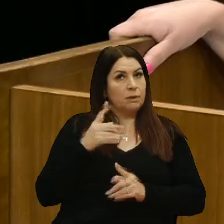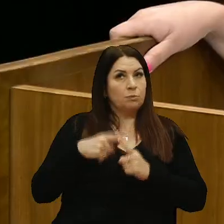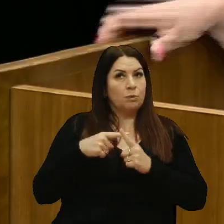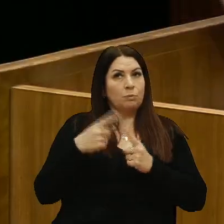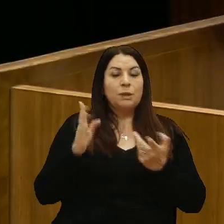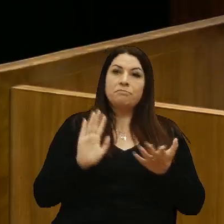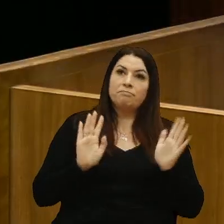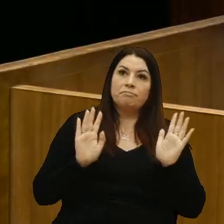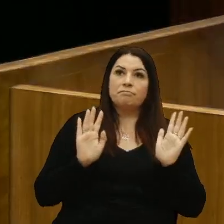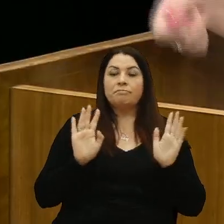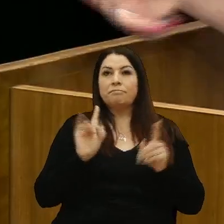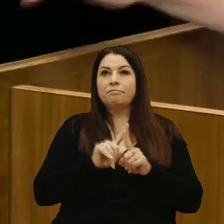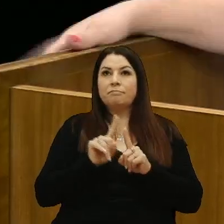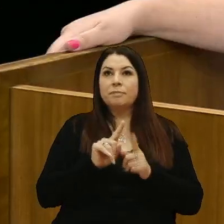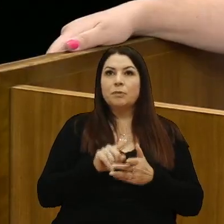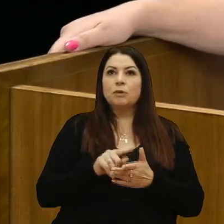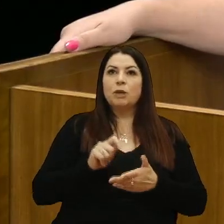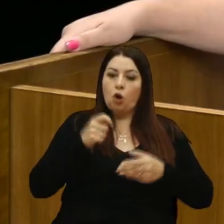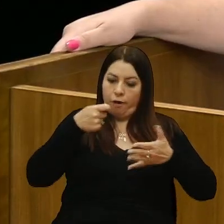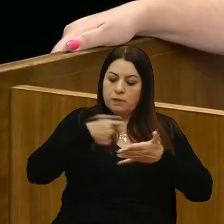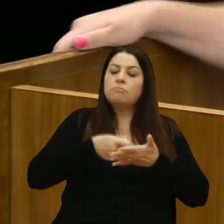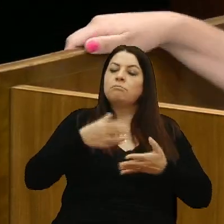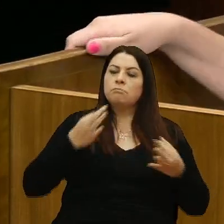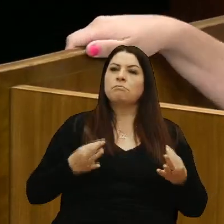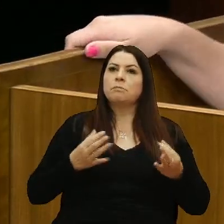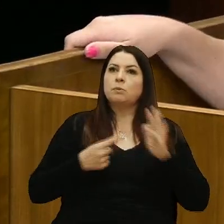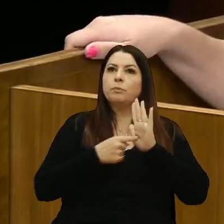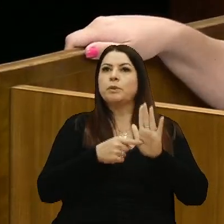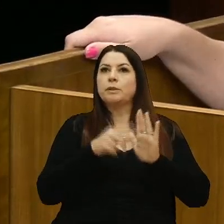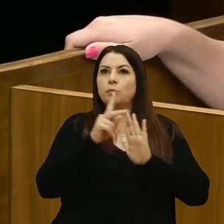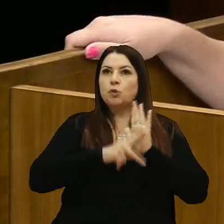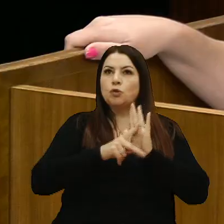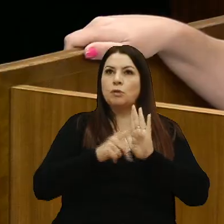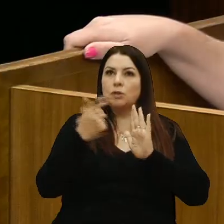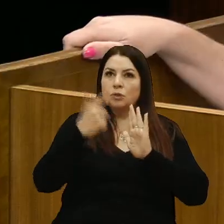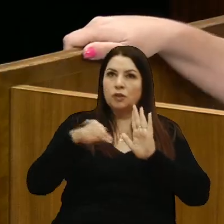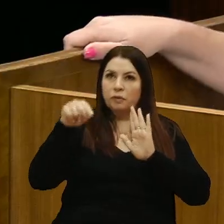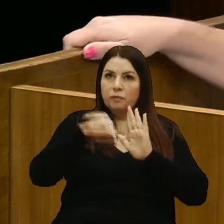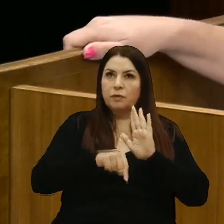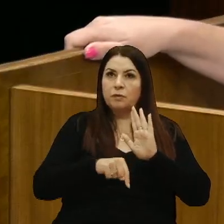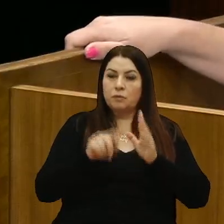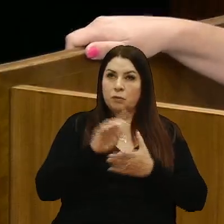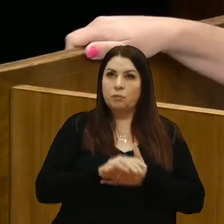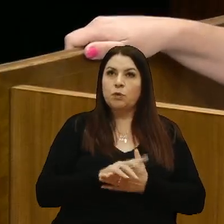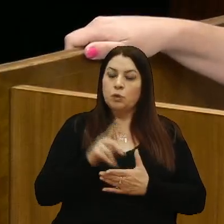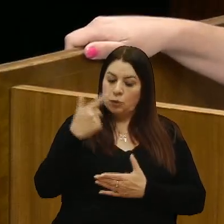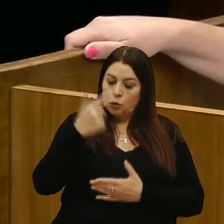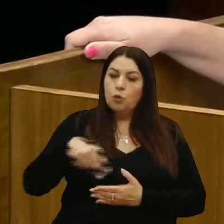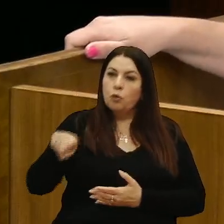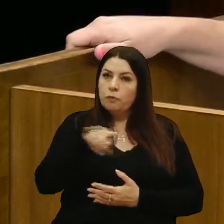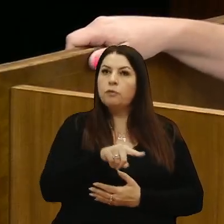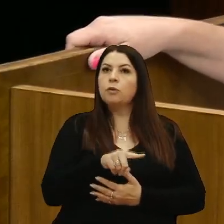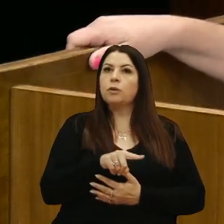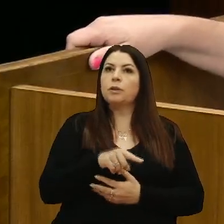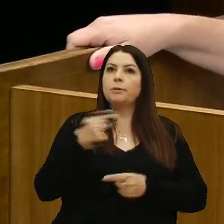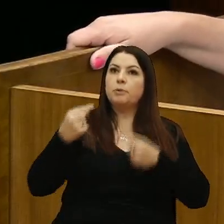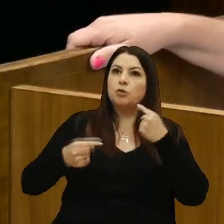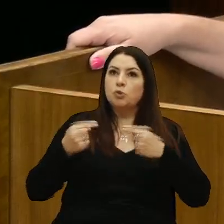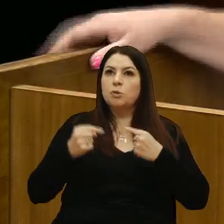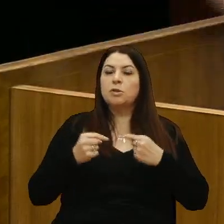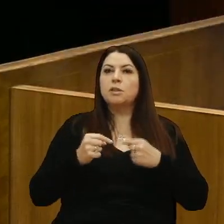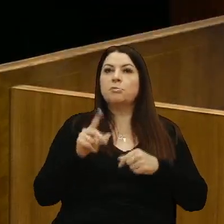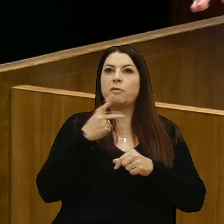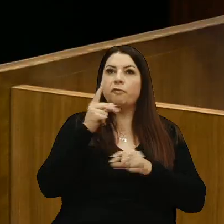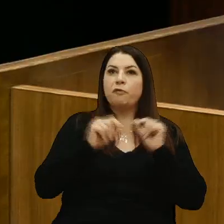ser, né, uma questão de honra, né, trazer esse projeto novamente à baila, novamente à discussão.